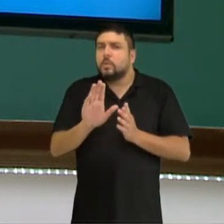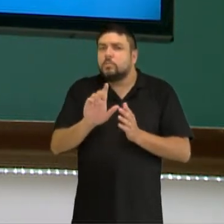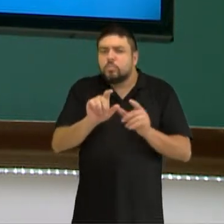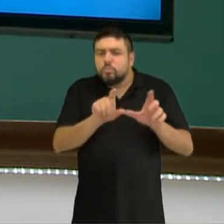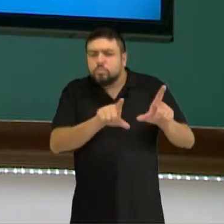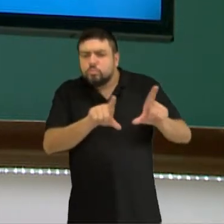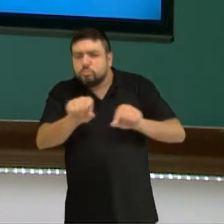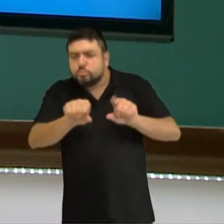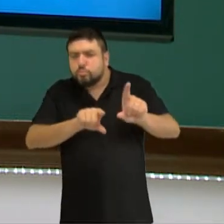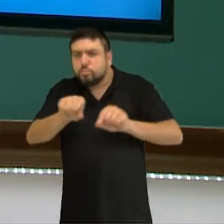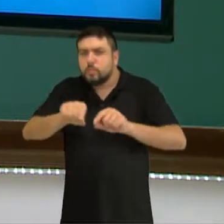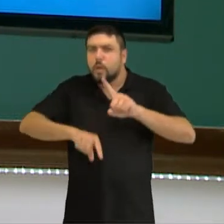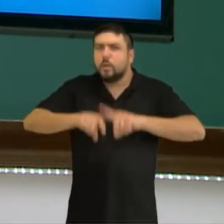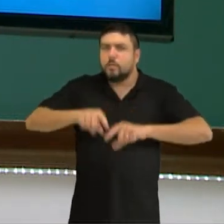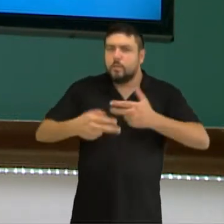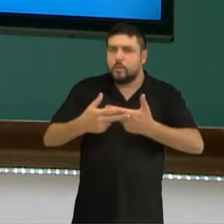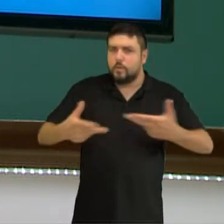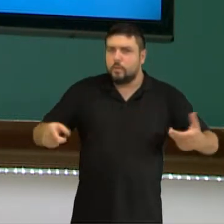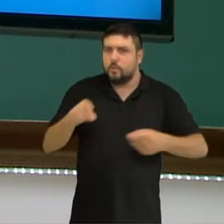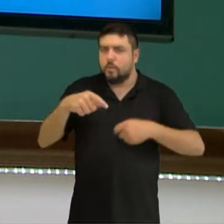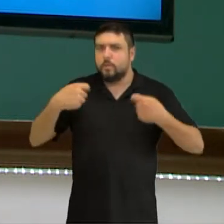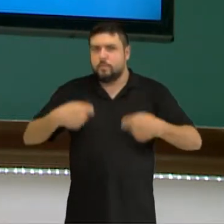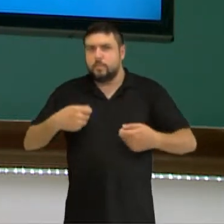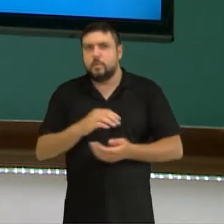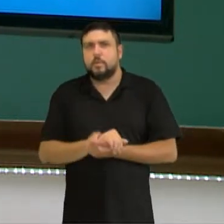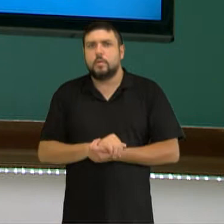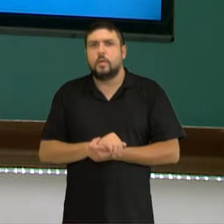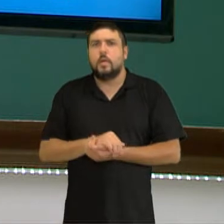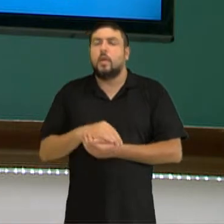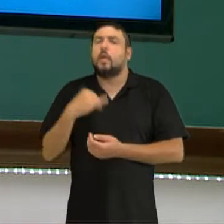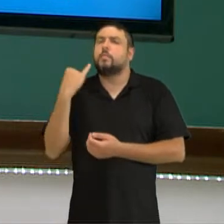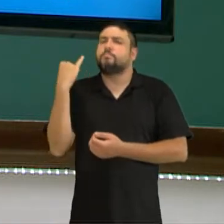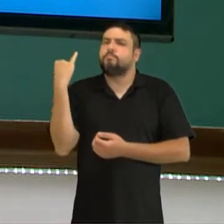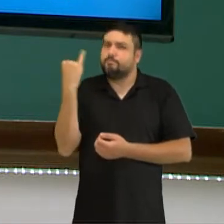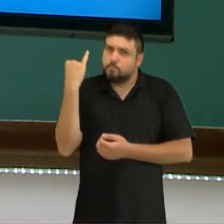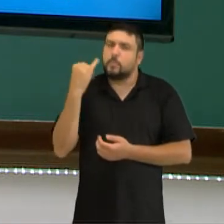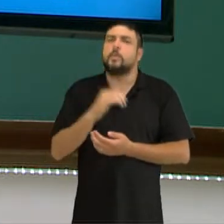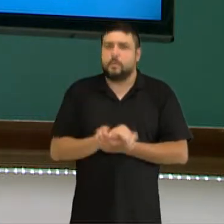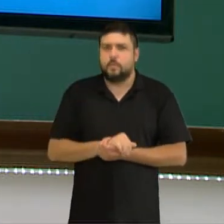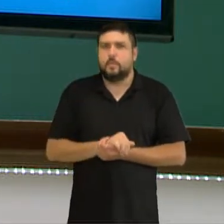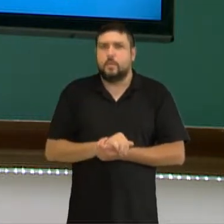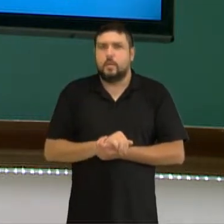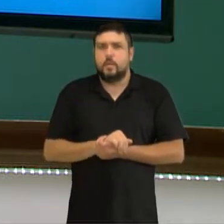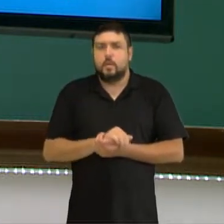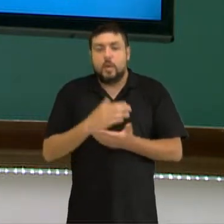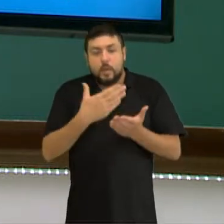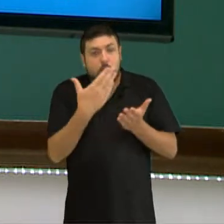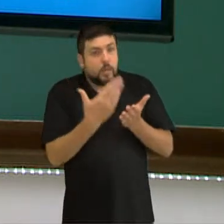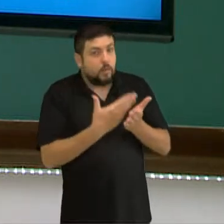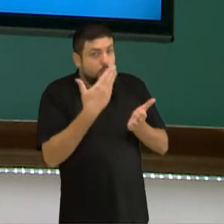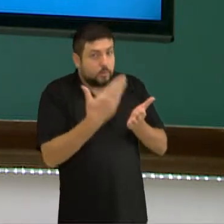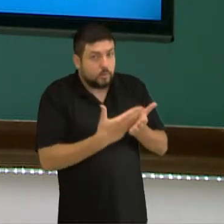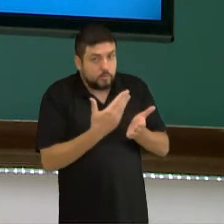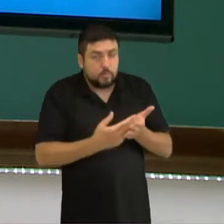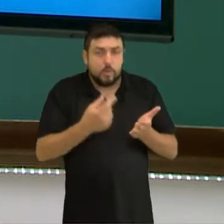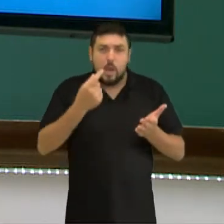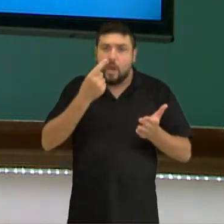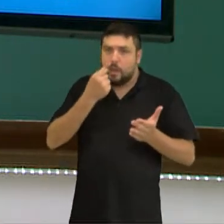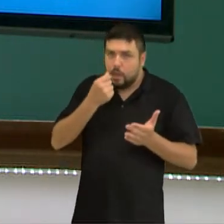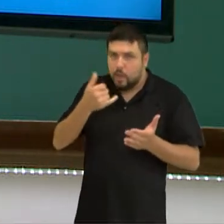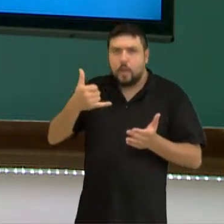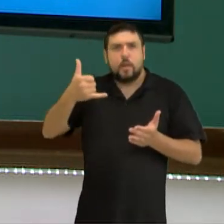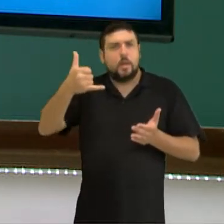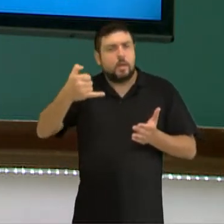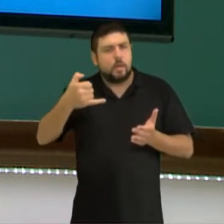você vai precisar para essa aula de hoje, fundamentais para as nossas aulas. Separe caderno, separe lápis, caneta